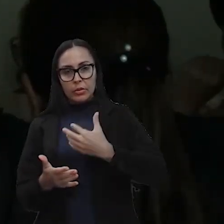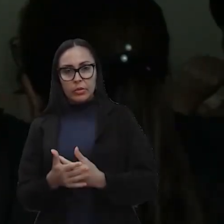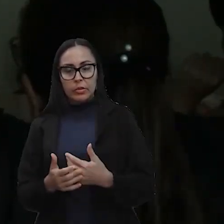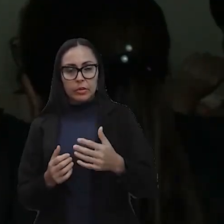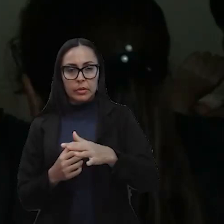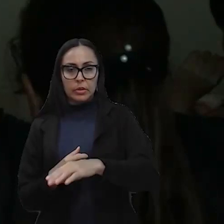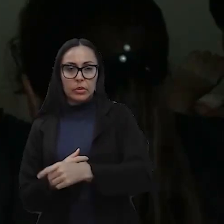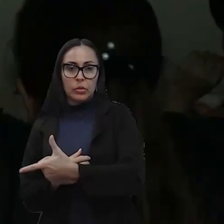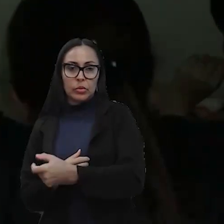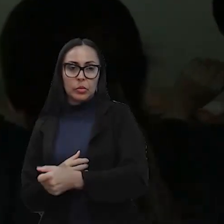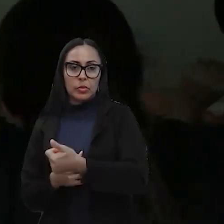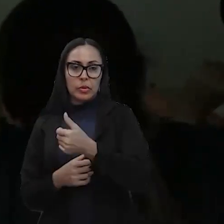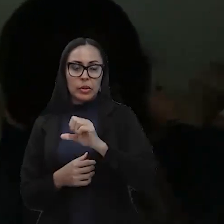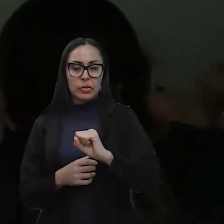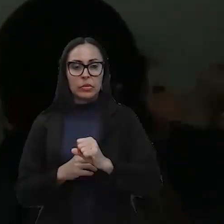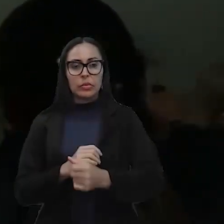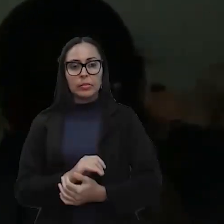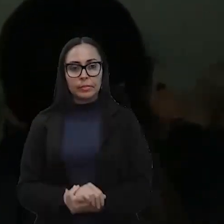em 2018,